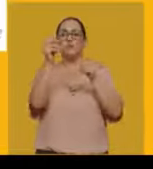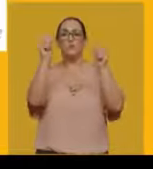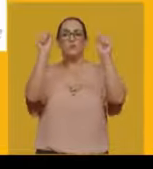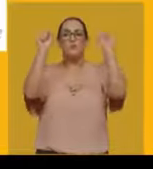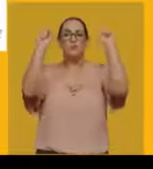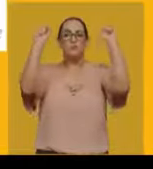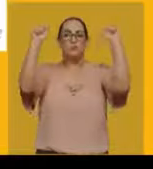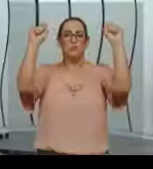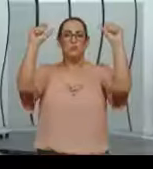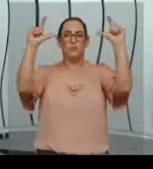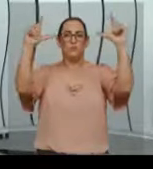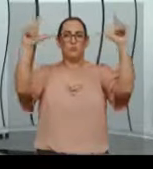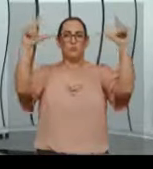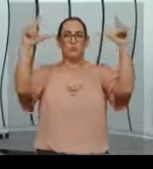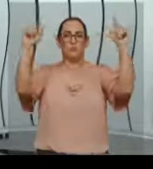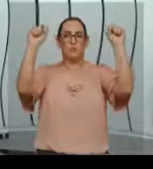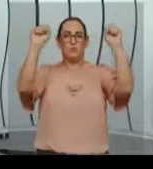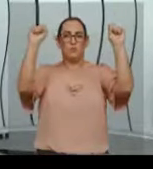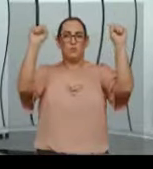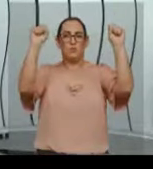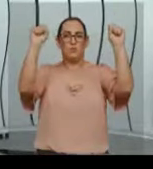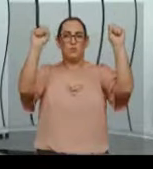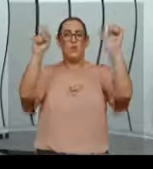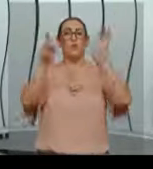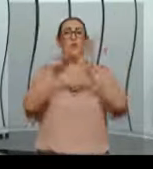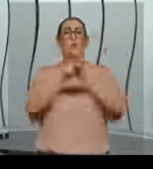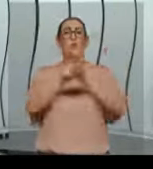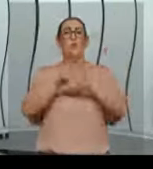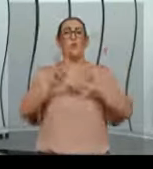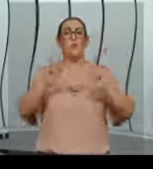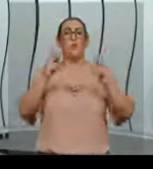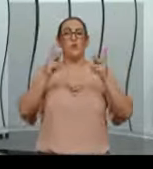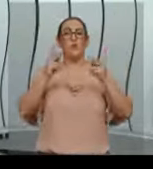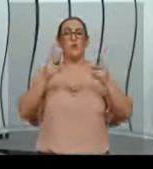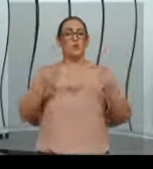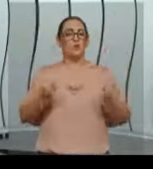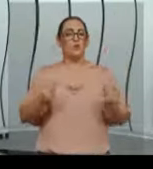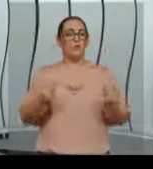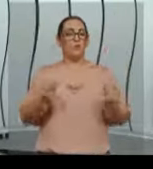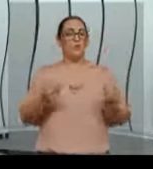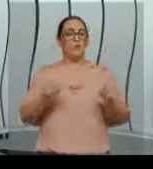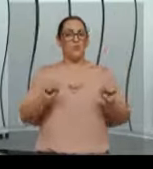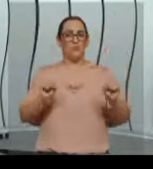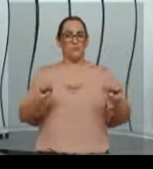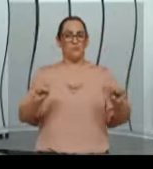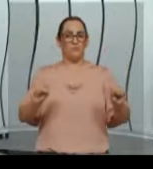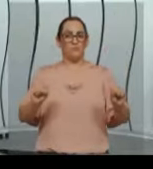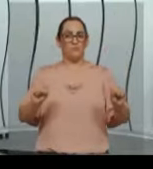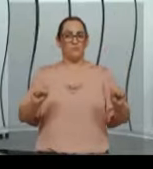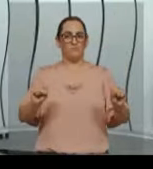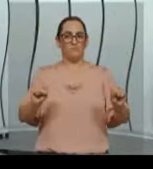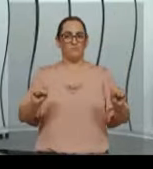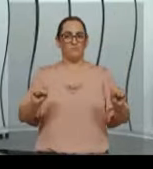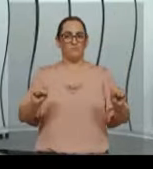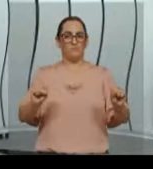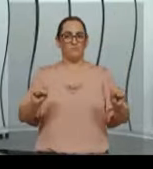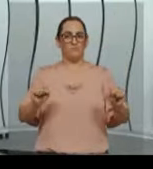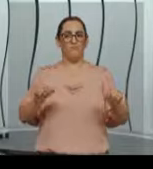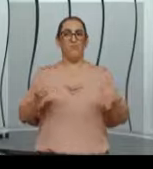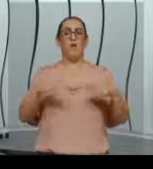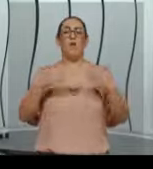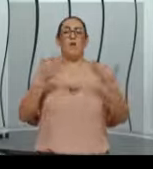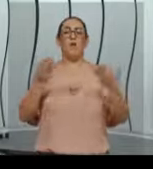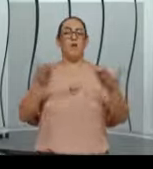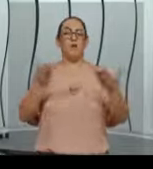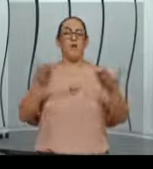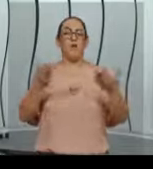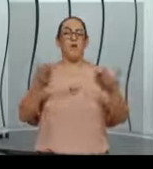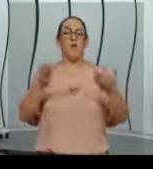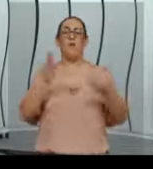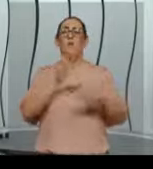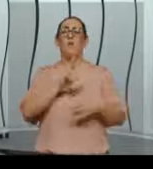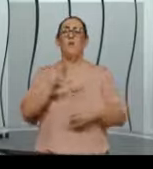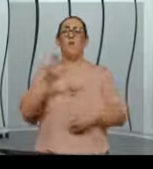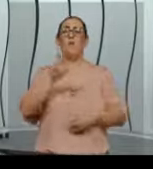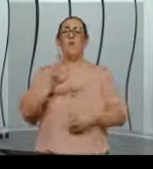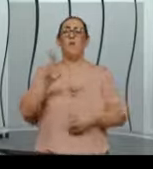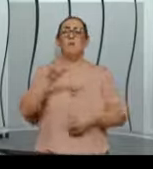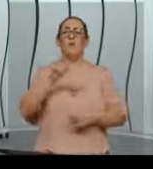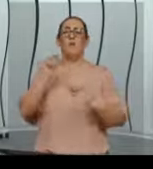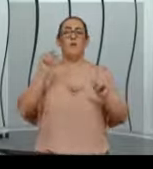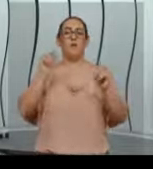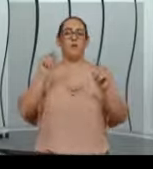que os hidrogênios embaixo também estão na mesma direção. Logo, nós usamos o termo cis